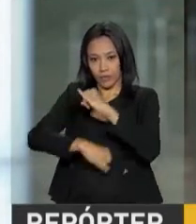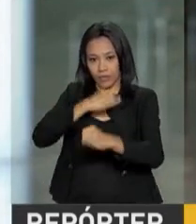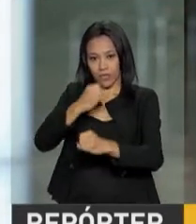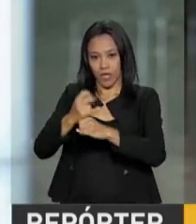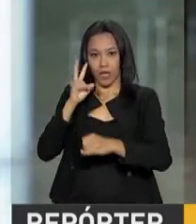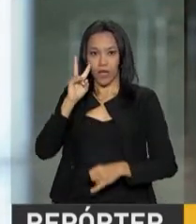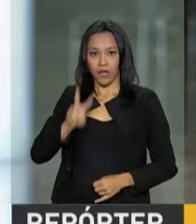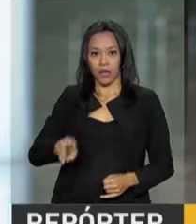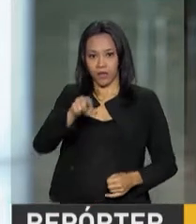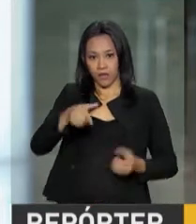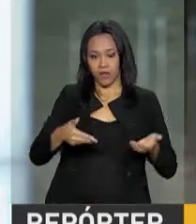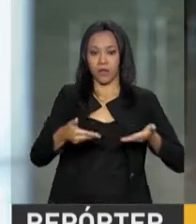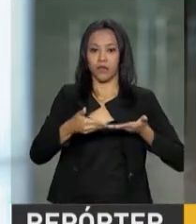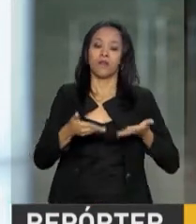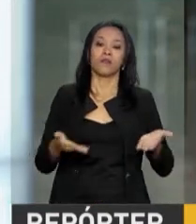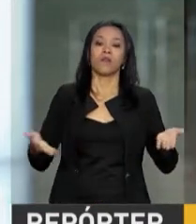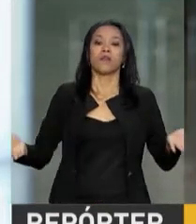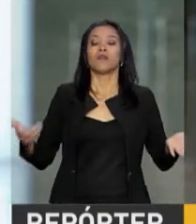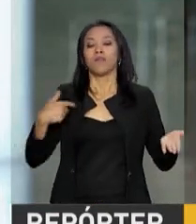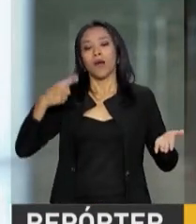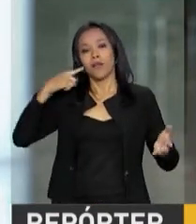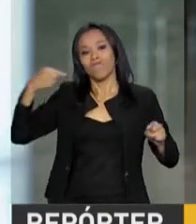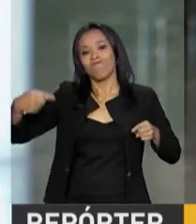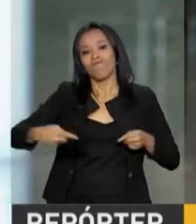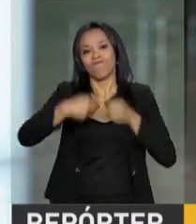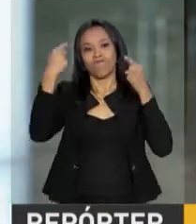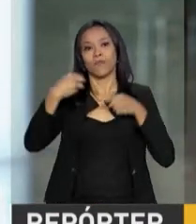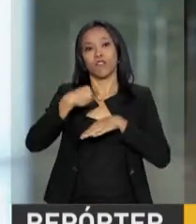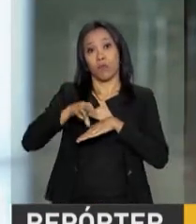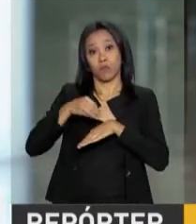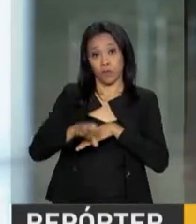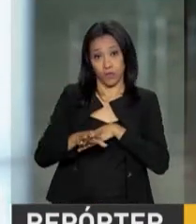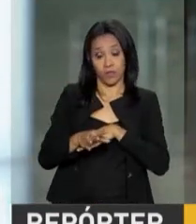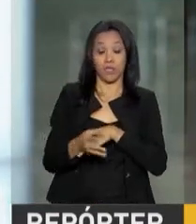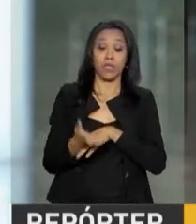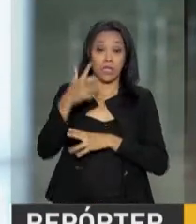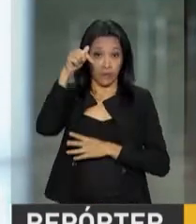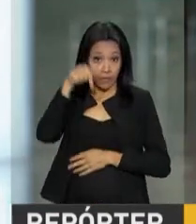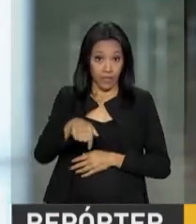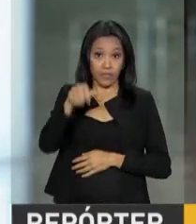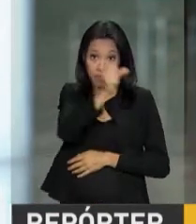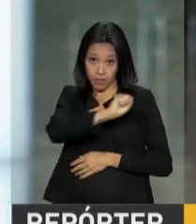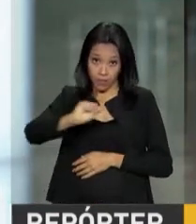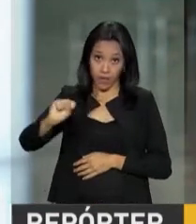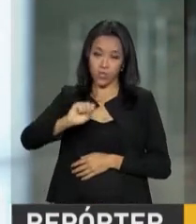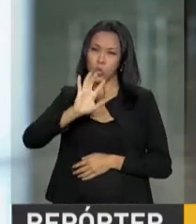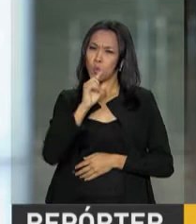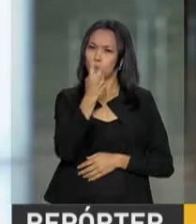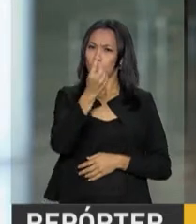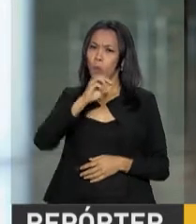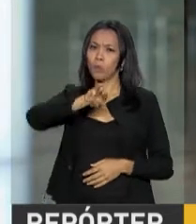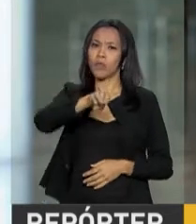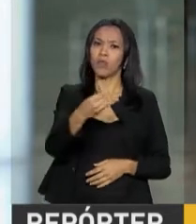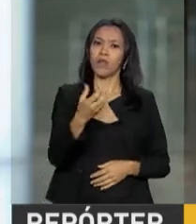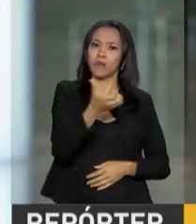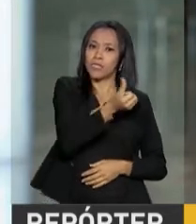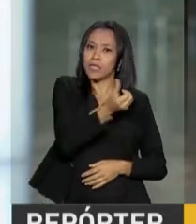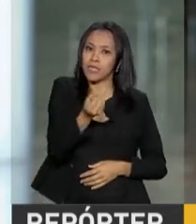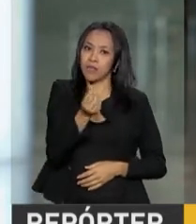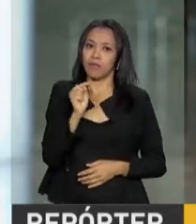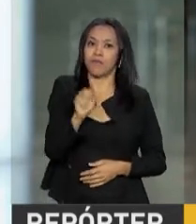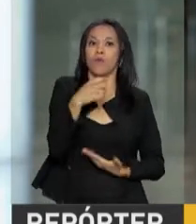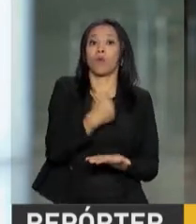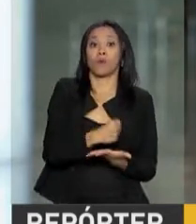endereço que está aí na sua tela, para validar as informações. Neste semestre, cerca de 1 milhão e 100 mil contratos